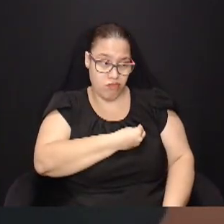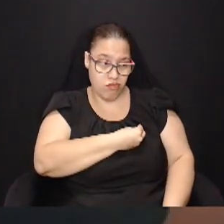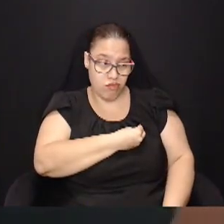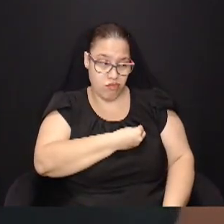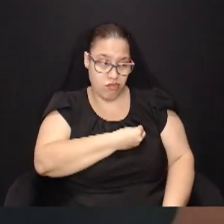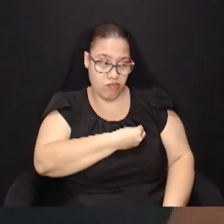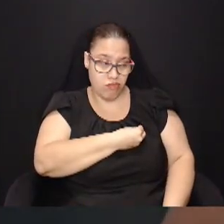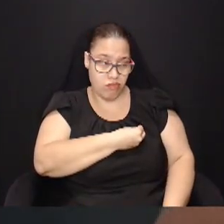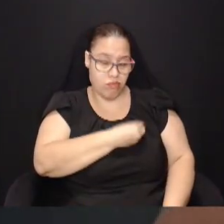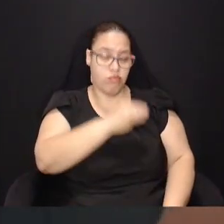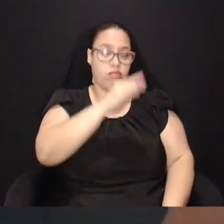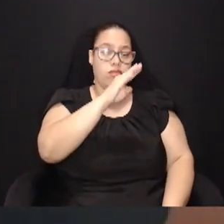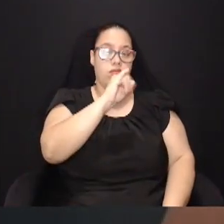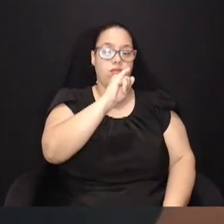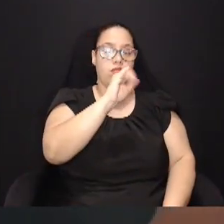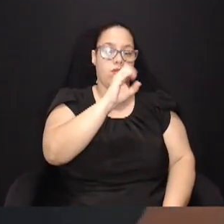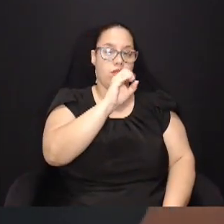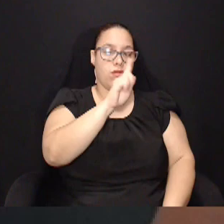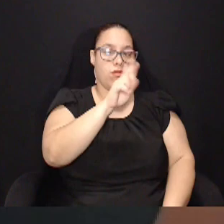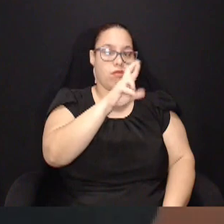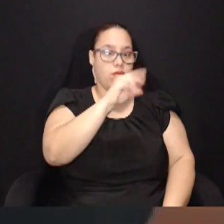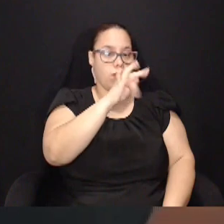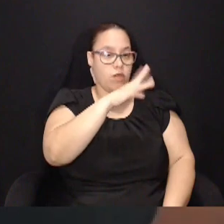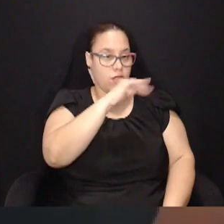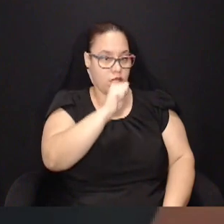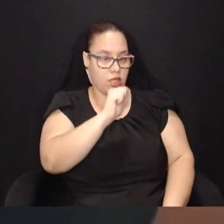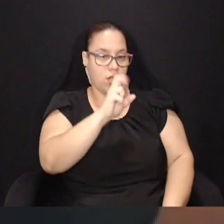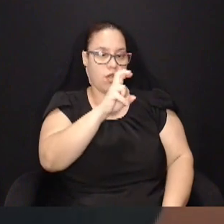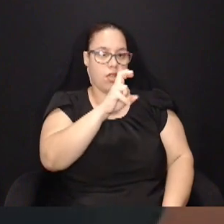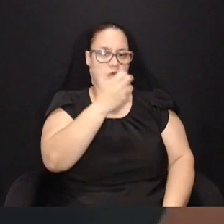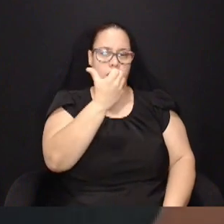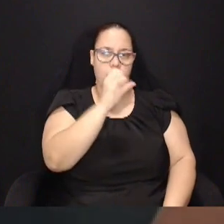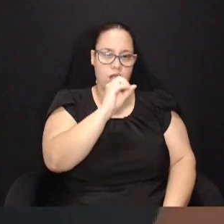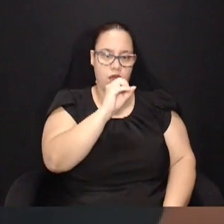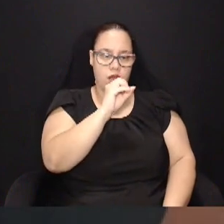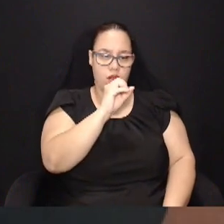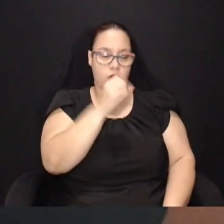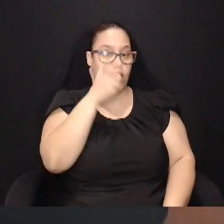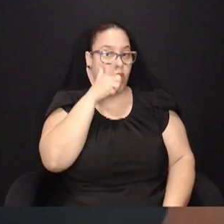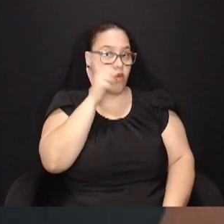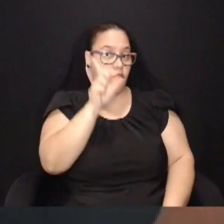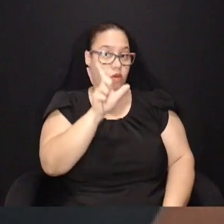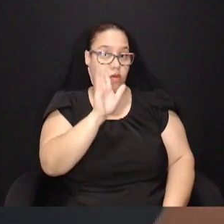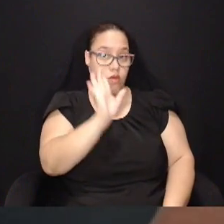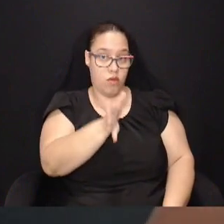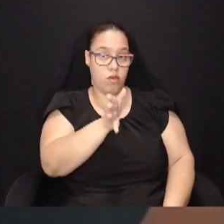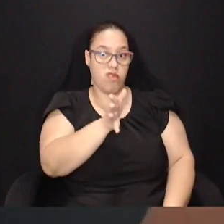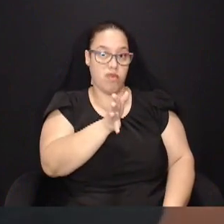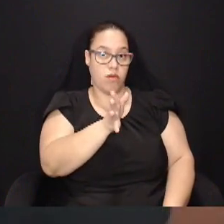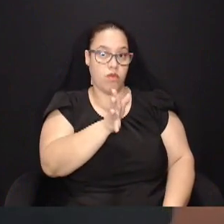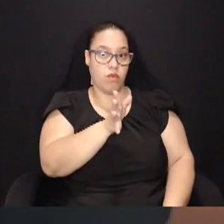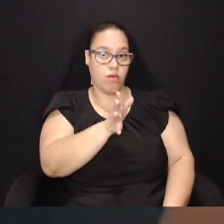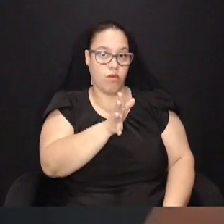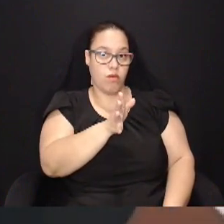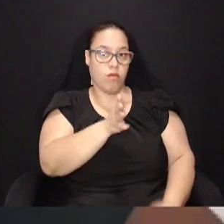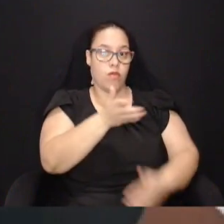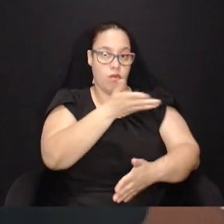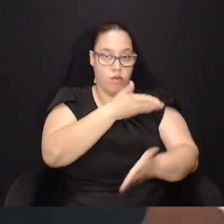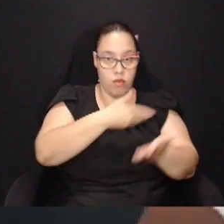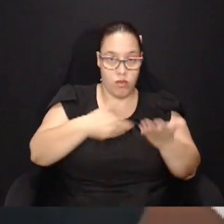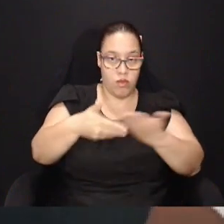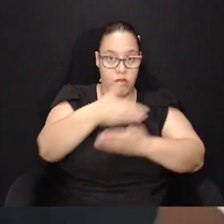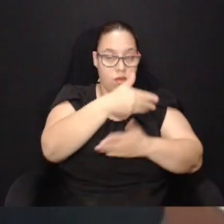Hoje eu acho que eu já alcancei 500 exemplares que eu consegui já passar para os leitores